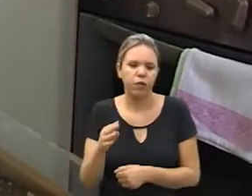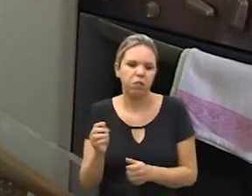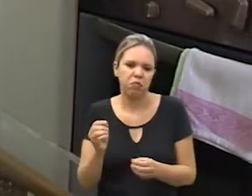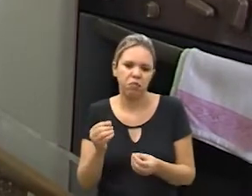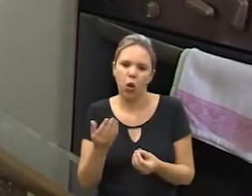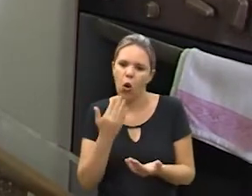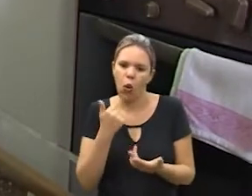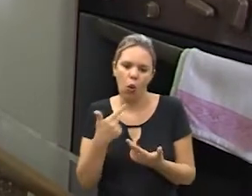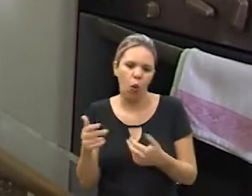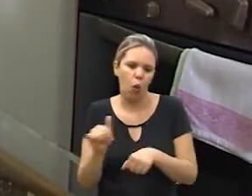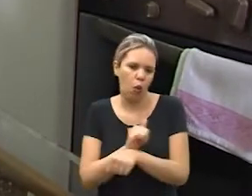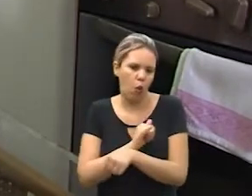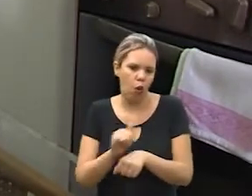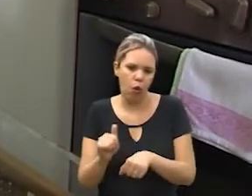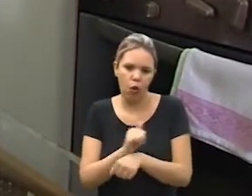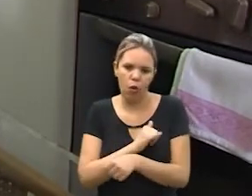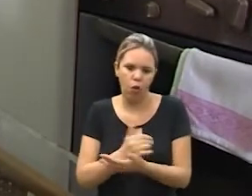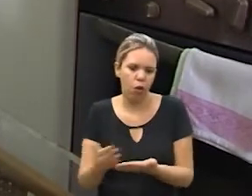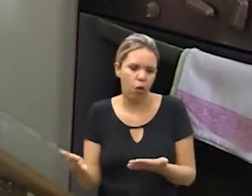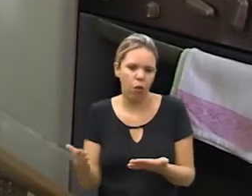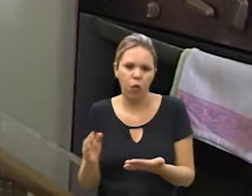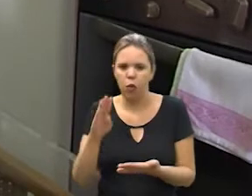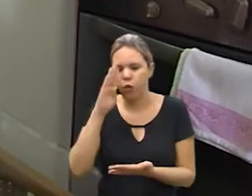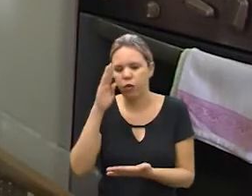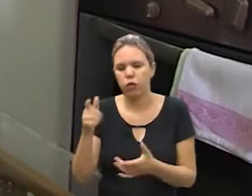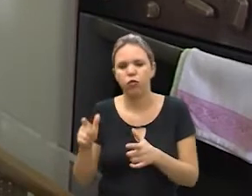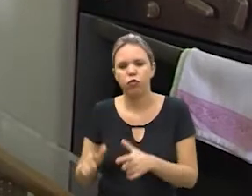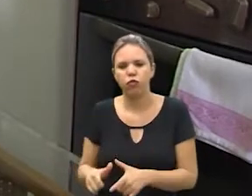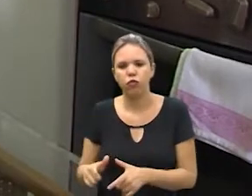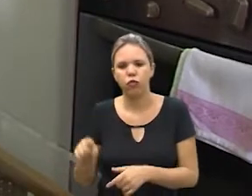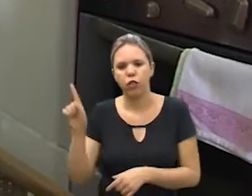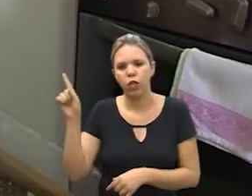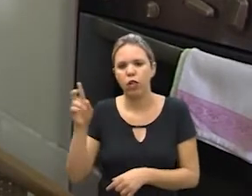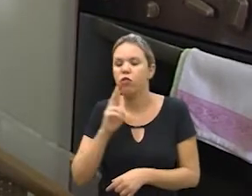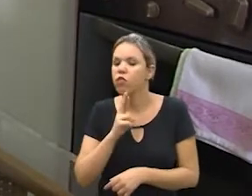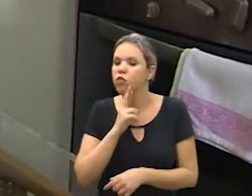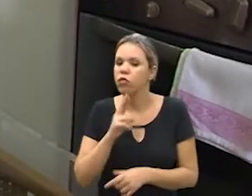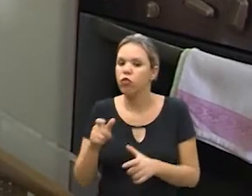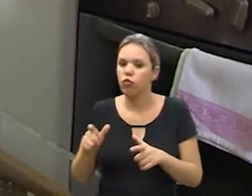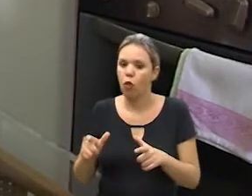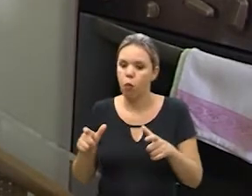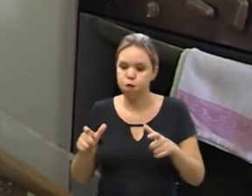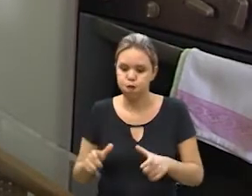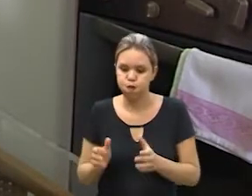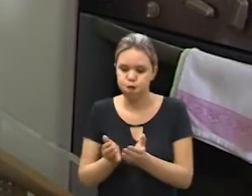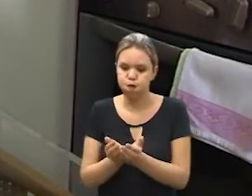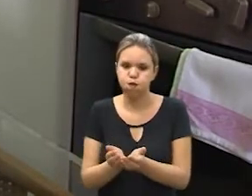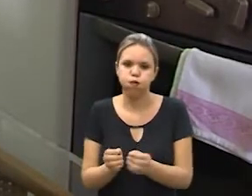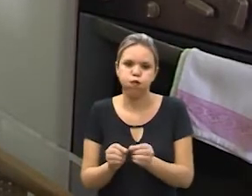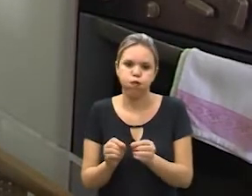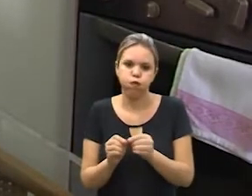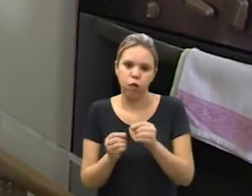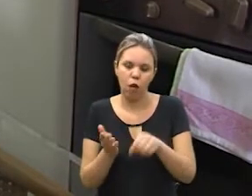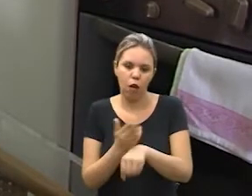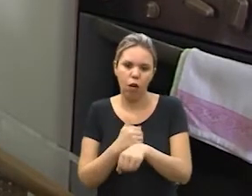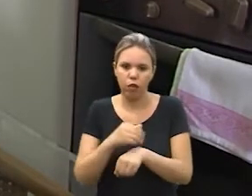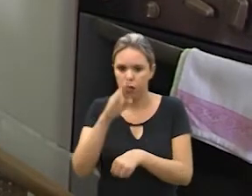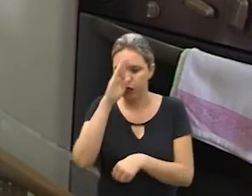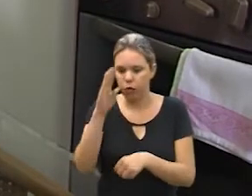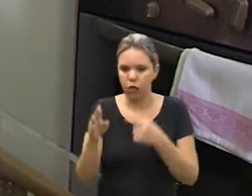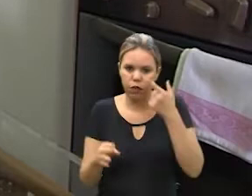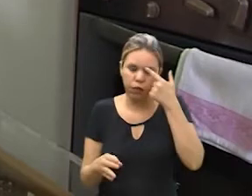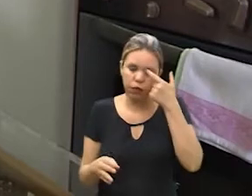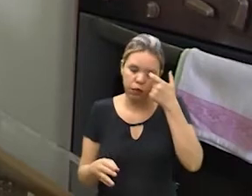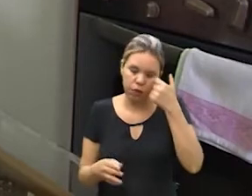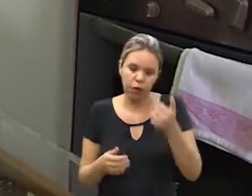servir como entrada ou como prato principal. Isso, lá no buffet, geralmente, a gente coloca ele em cumbuca. Então, serve antes da refeição principal, pra